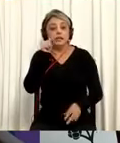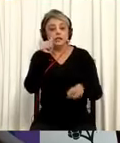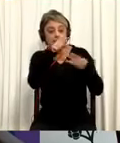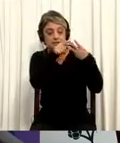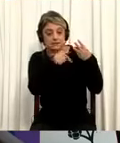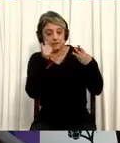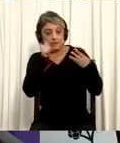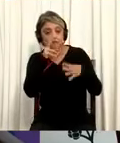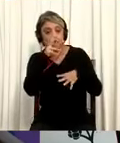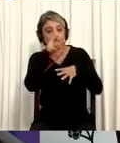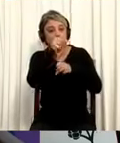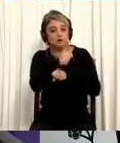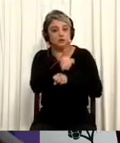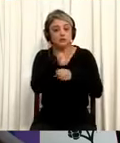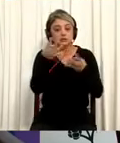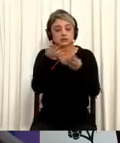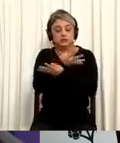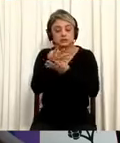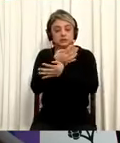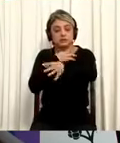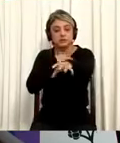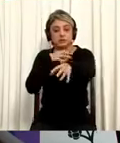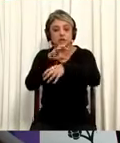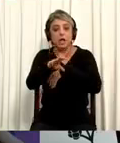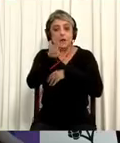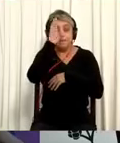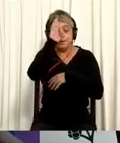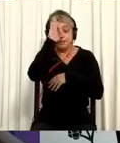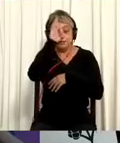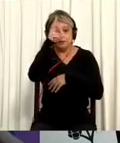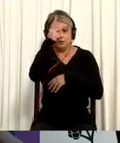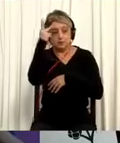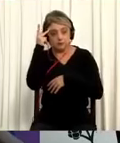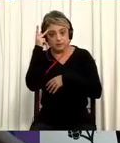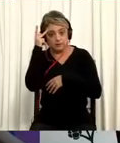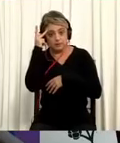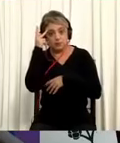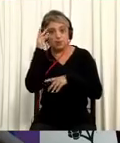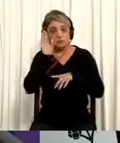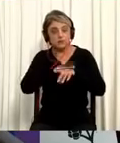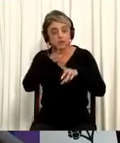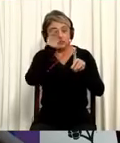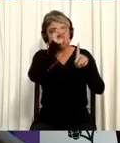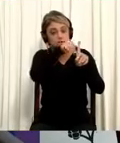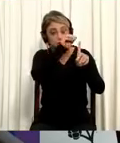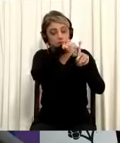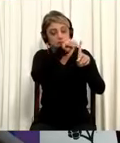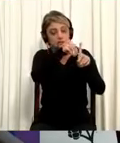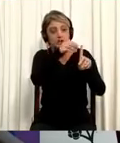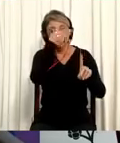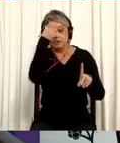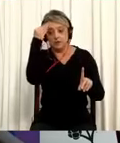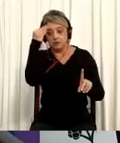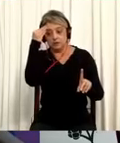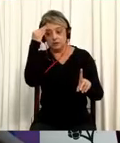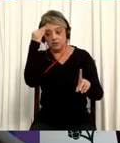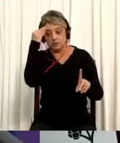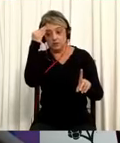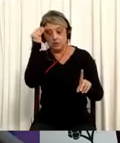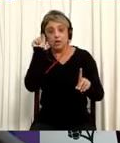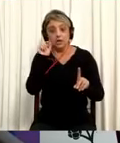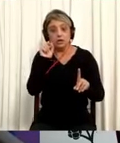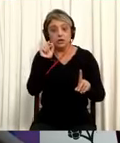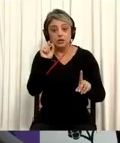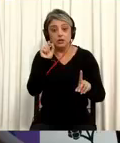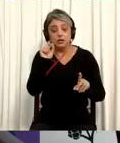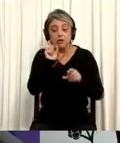meninas, fortaleça as redes de solidariedade, principalmente com as pessoas mais vulneráveis e não se esqueçam de em meio a isso